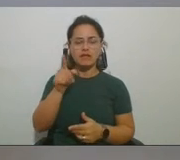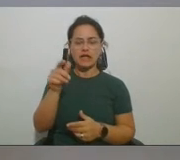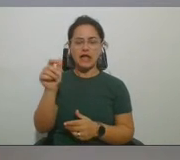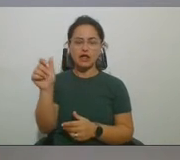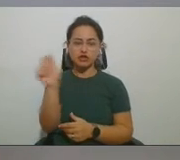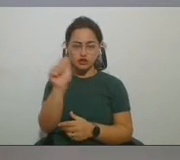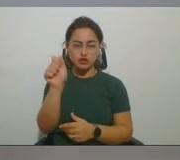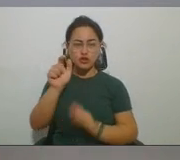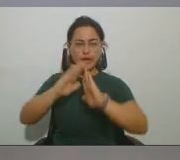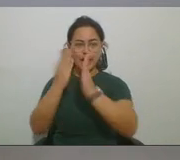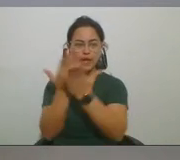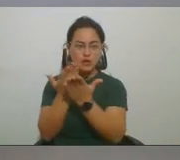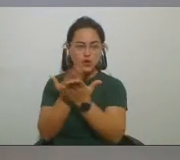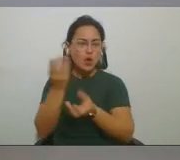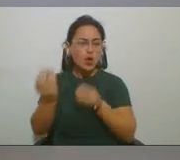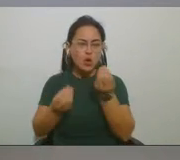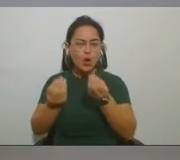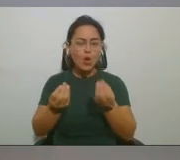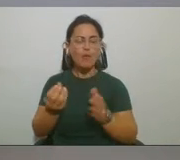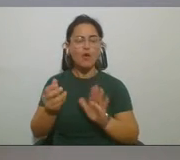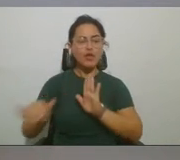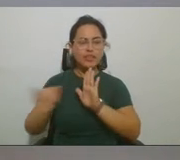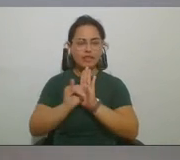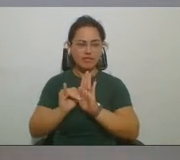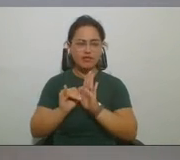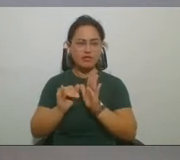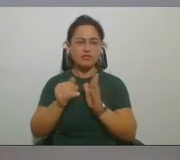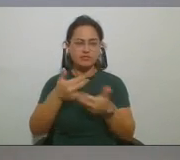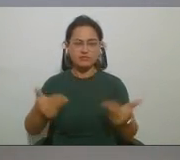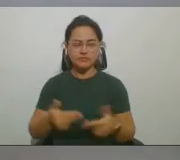desses direitos à identidade na escola na Argentina?